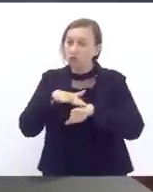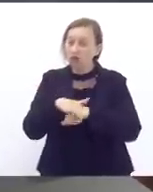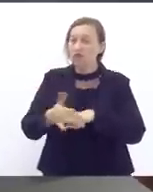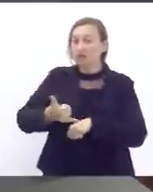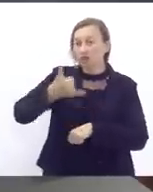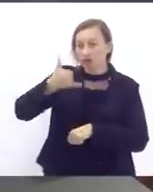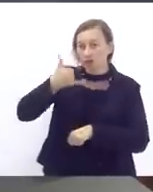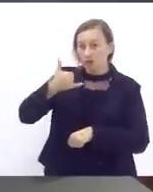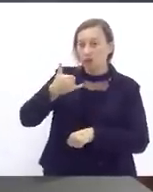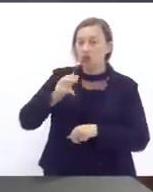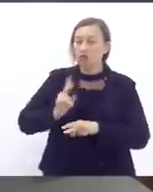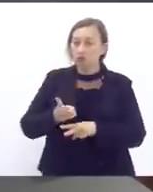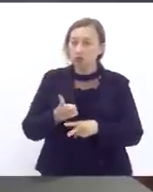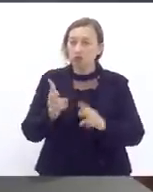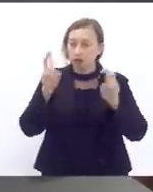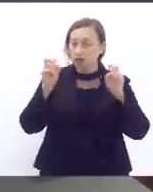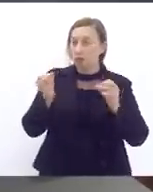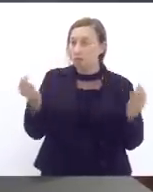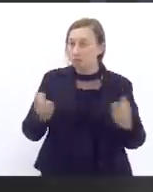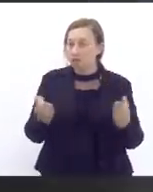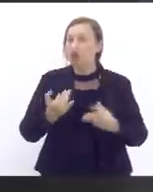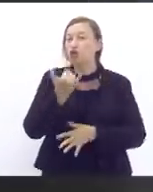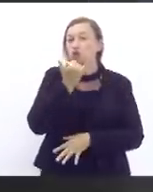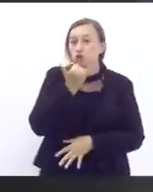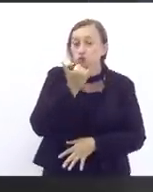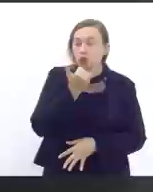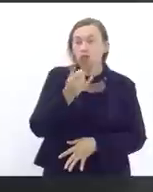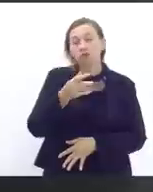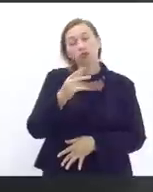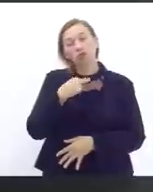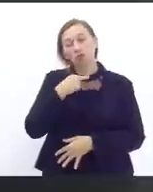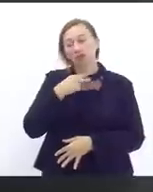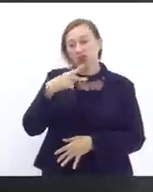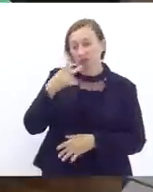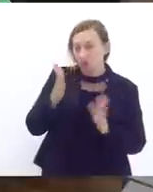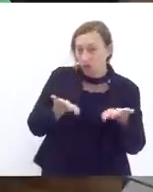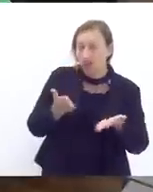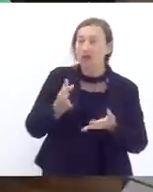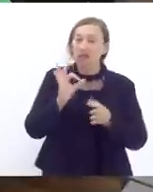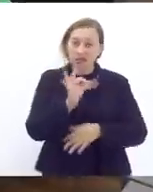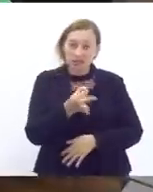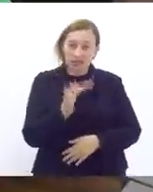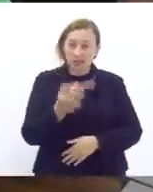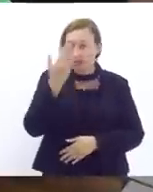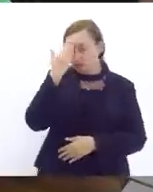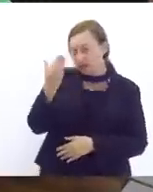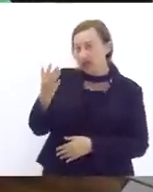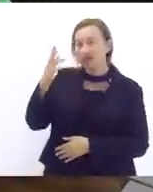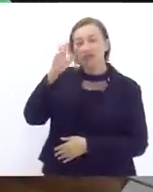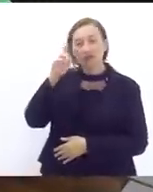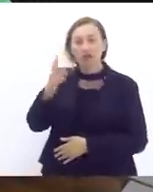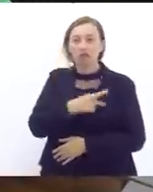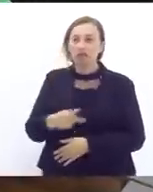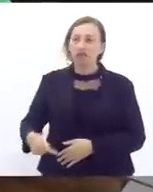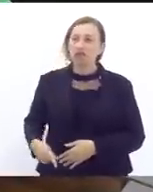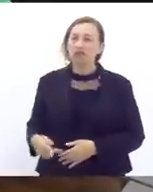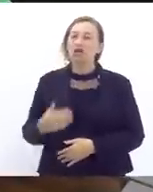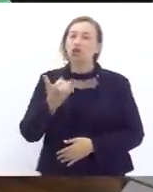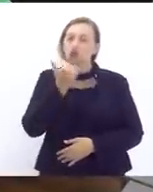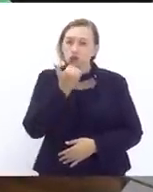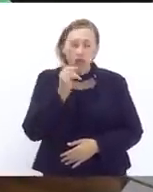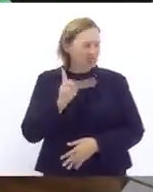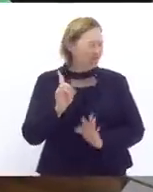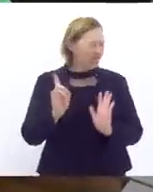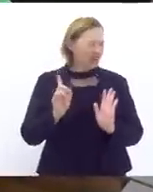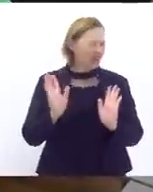a gente anda com negócio tá bom desculpa não poder atender você nesse momento não com certeza Presidente Muito obrigado pela fala mais uma vez